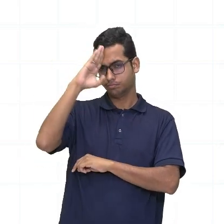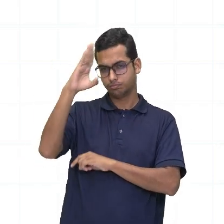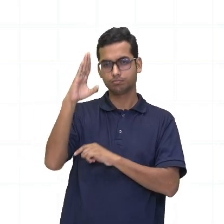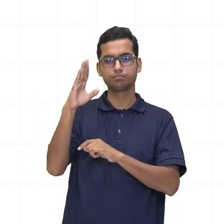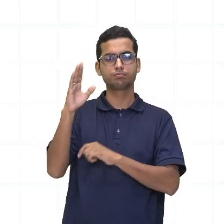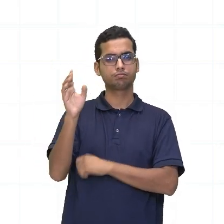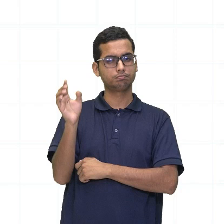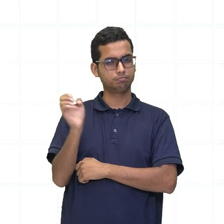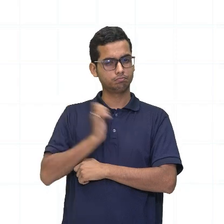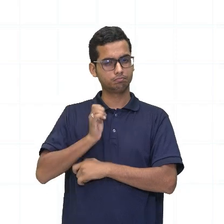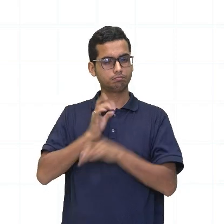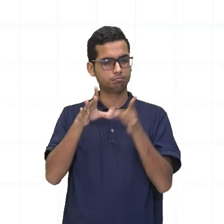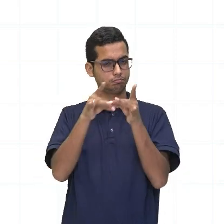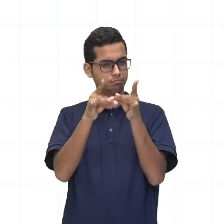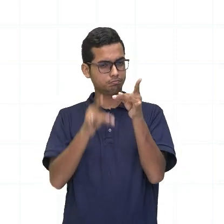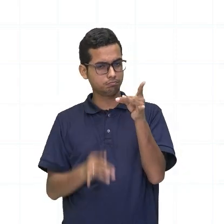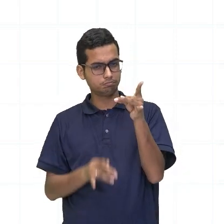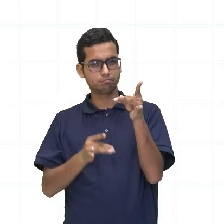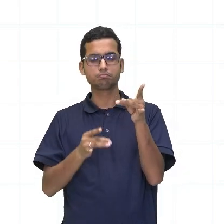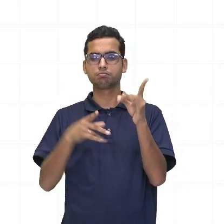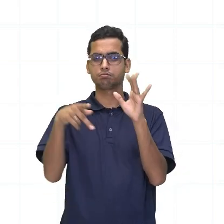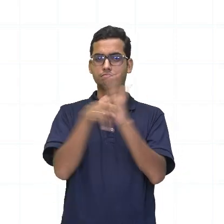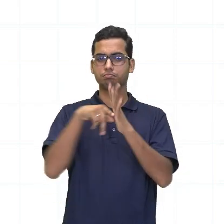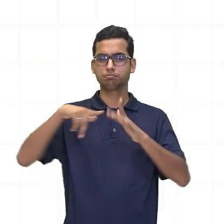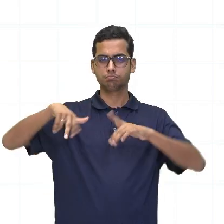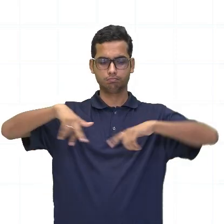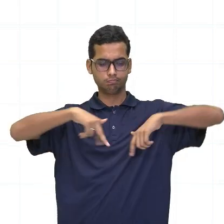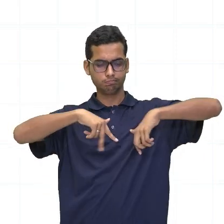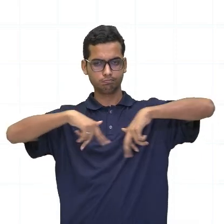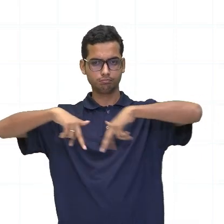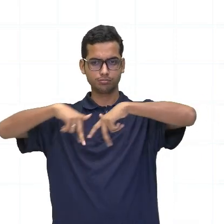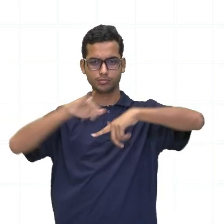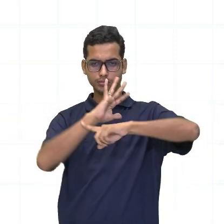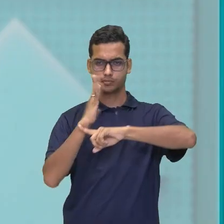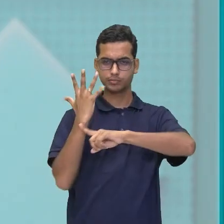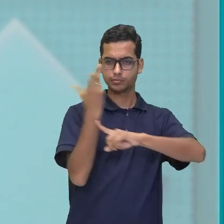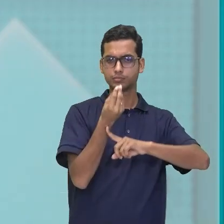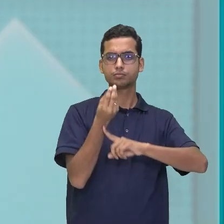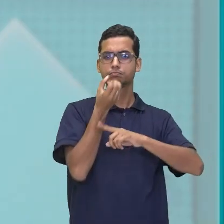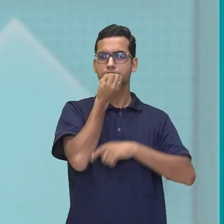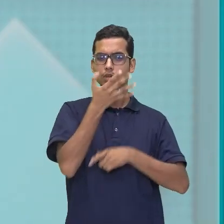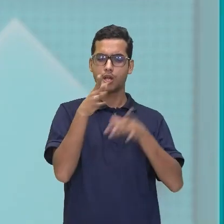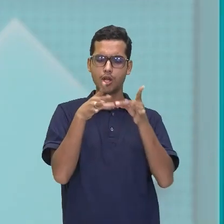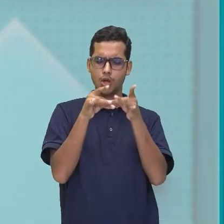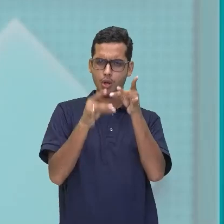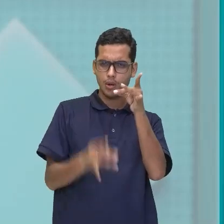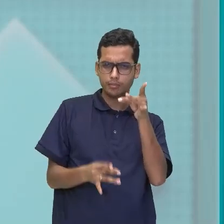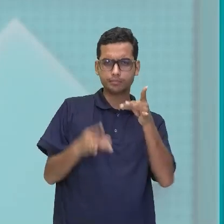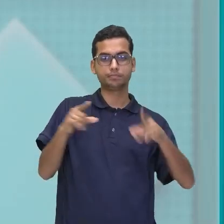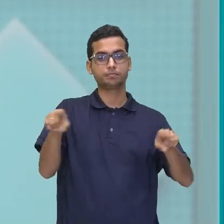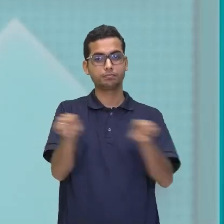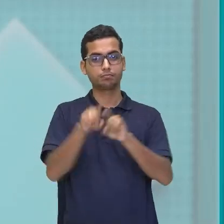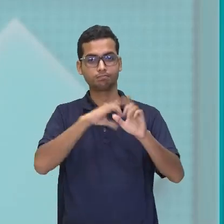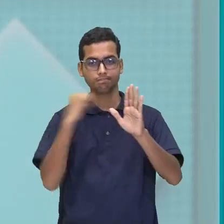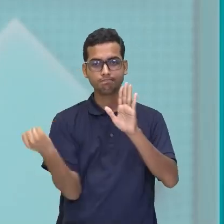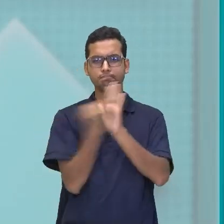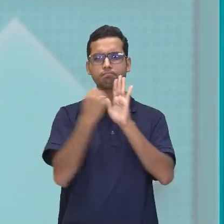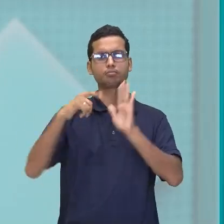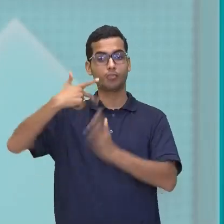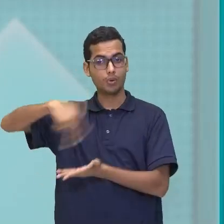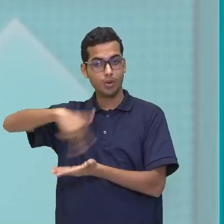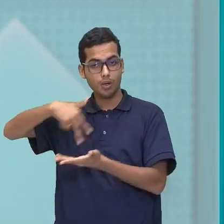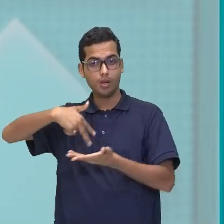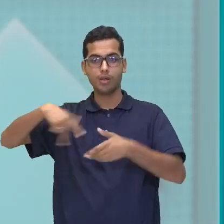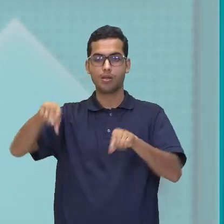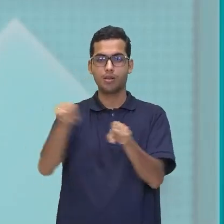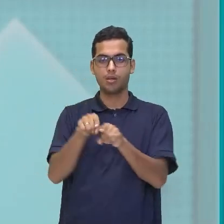refinadas de arte performática. E aí, simbolizando essa dança clássica, que diz que é uma